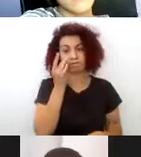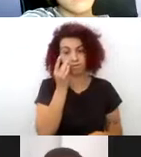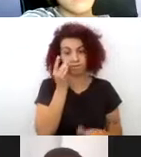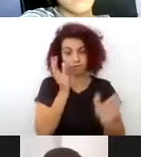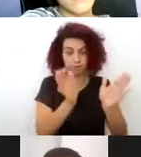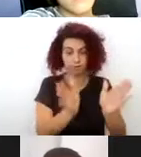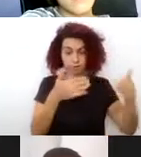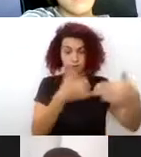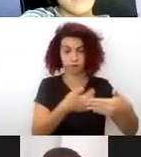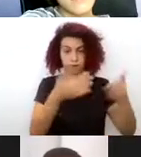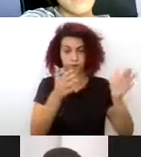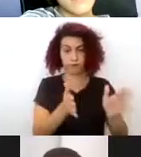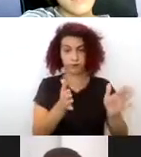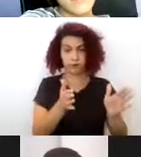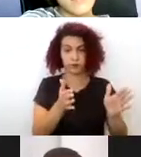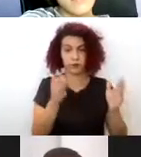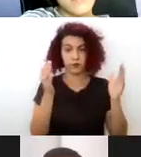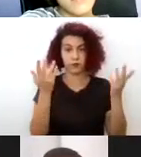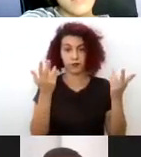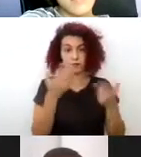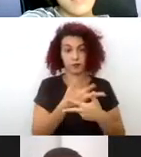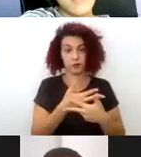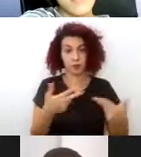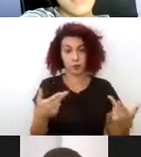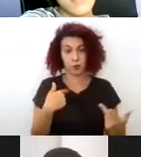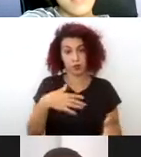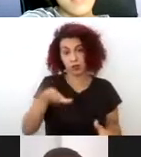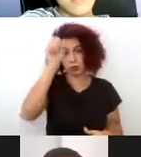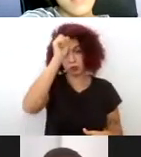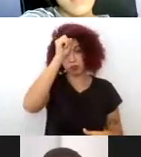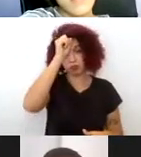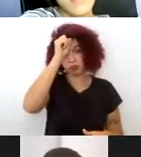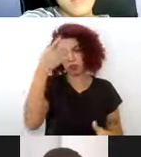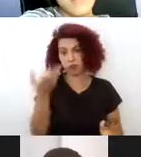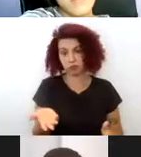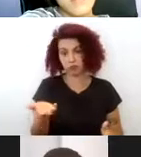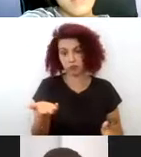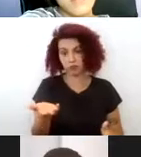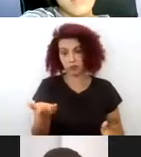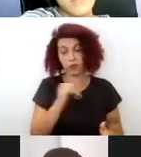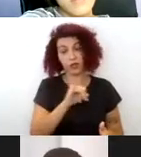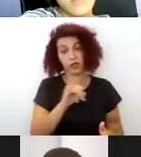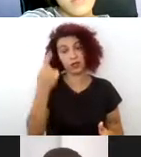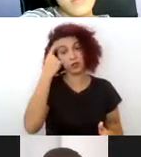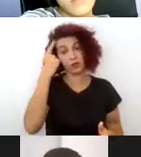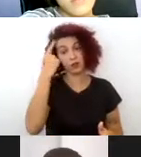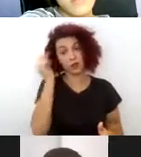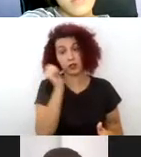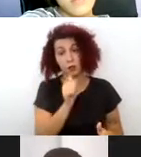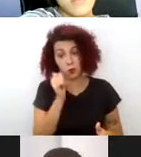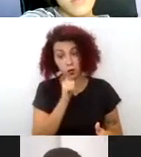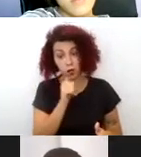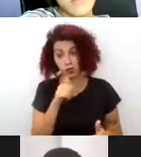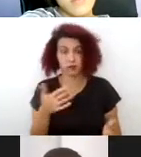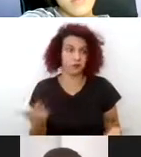ele acabou vindo coisas que a gente não tem a mínima ideia do que se reproduzem a lei de estrutura e quando a gente vai para a questão das mulheres e se não tem nem o que